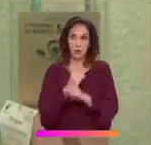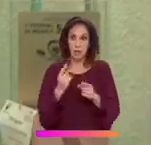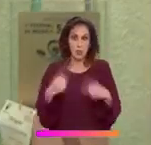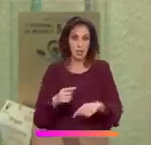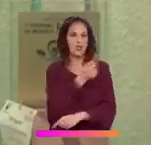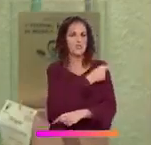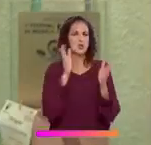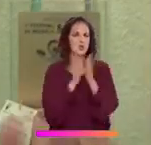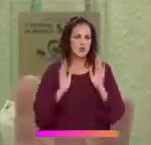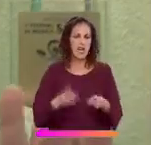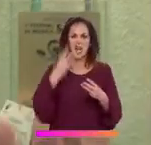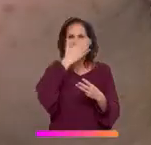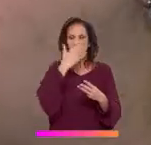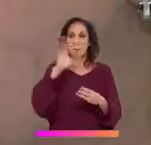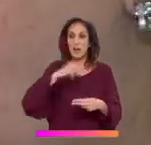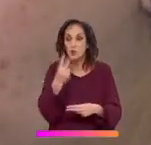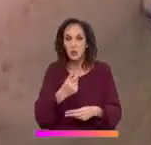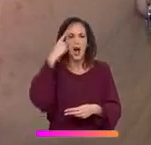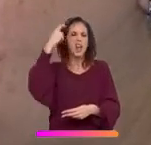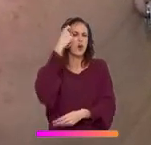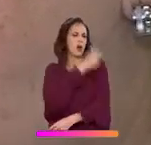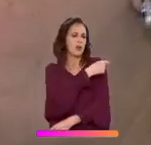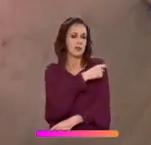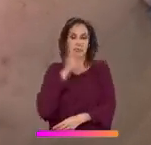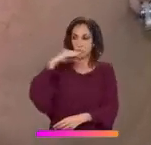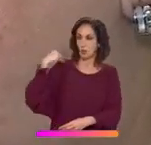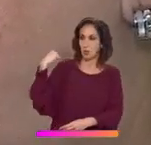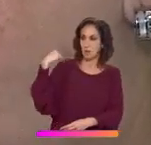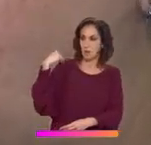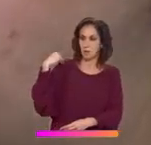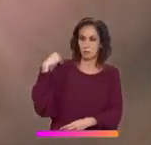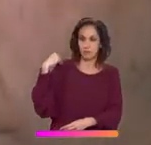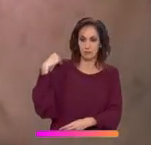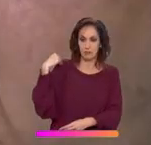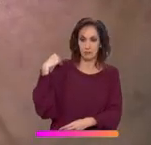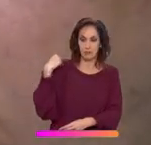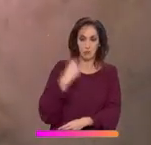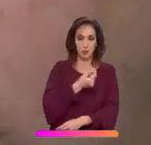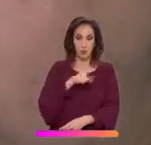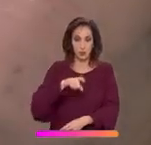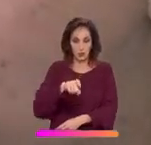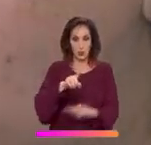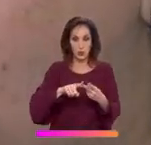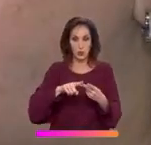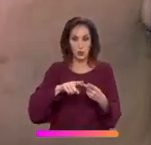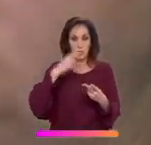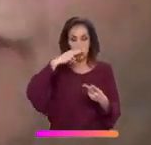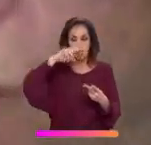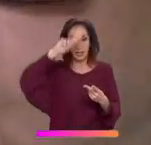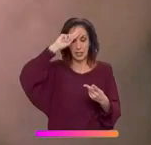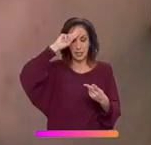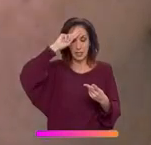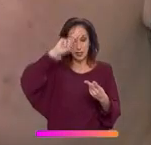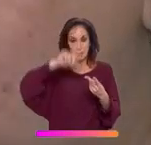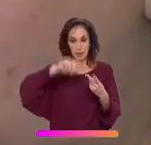mais 2. Eu adoro vacinas. Se me chamarem para levar a do vírus e a da gripe, mas se derem as 2,